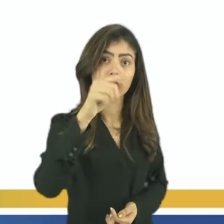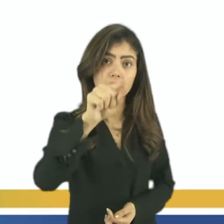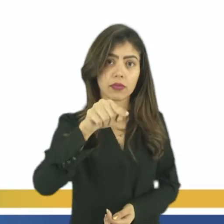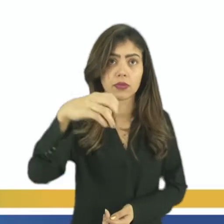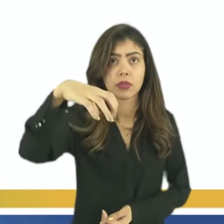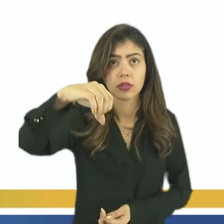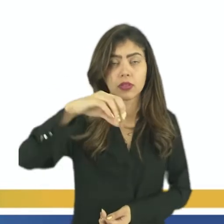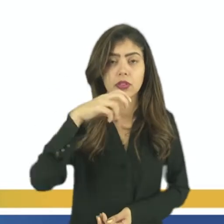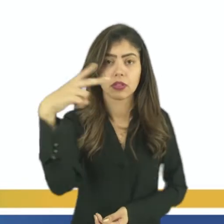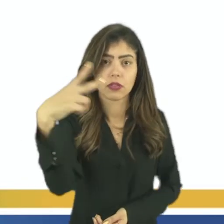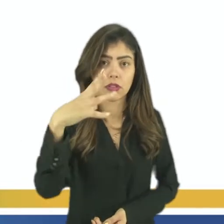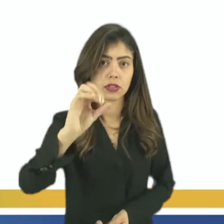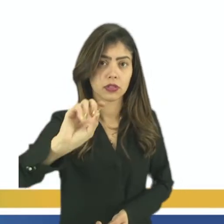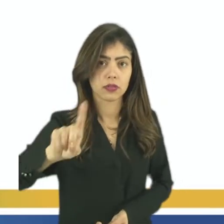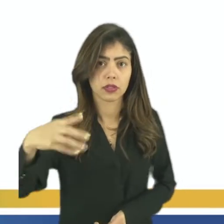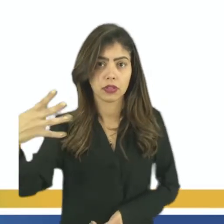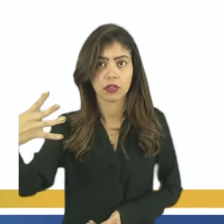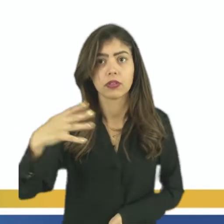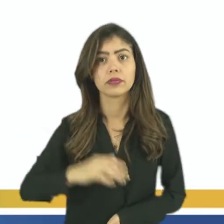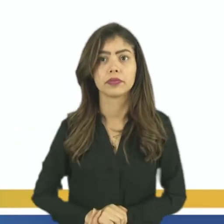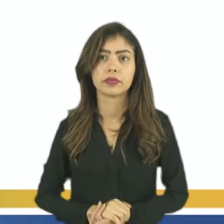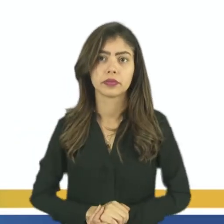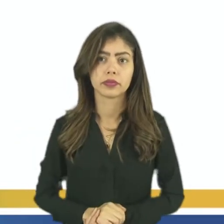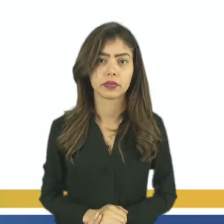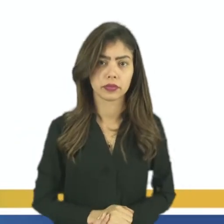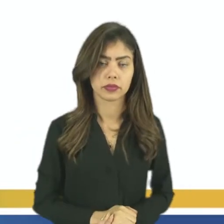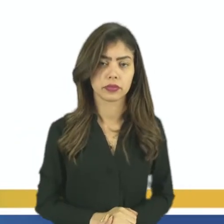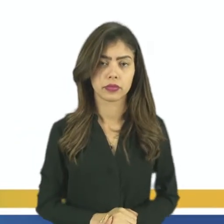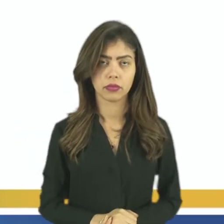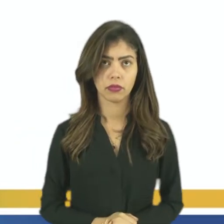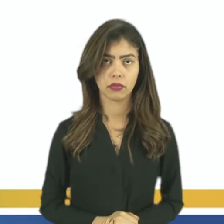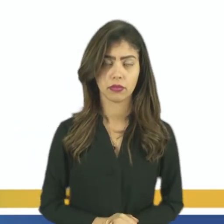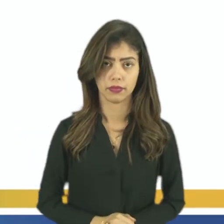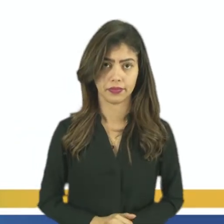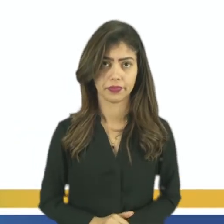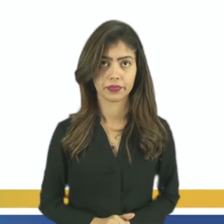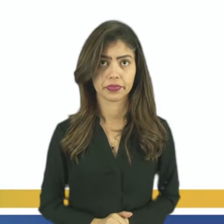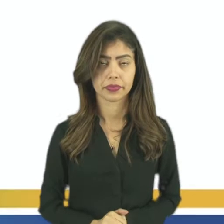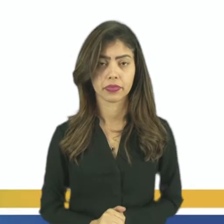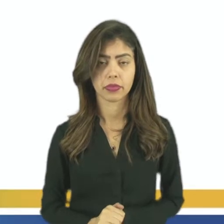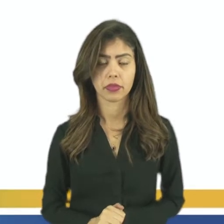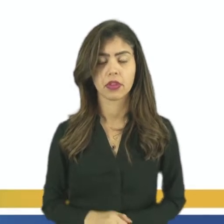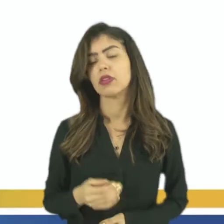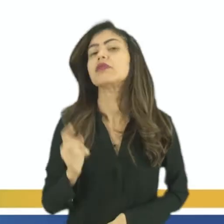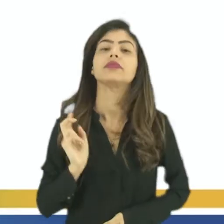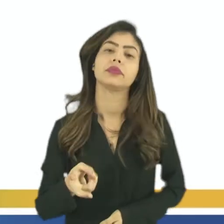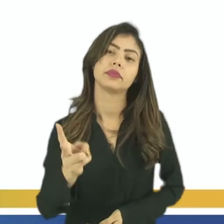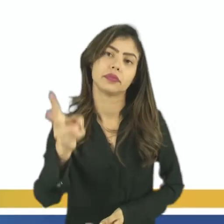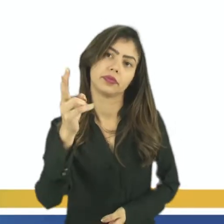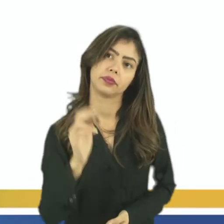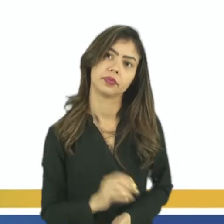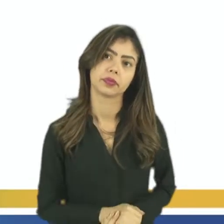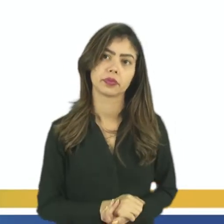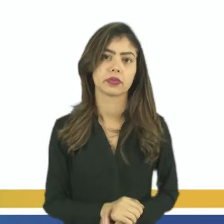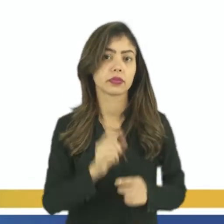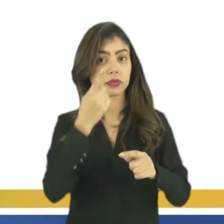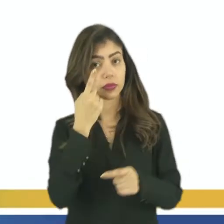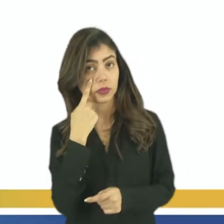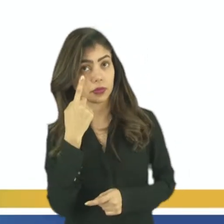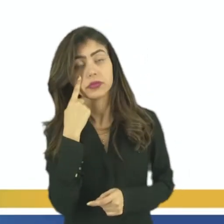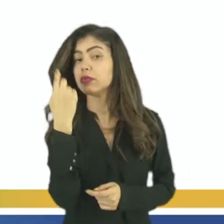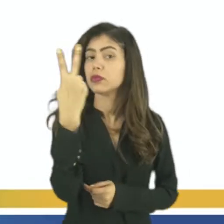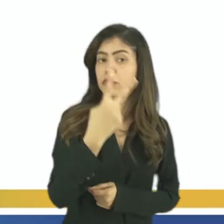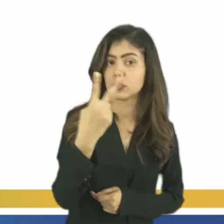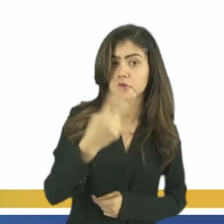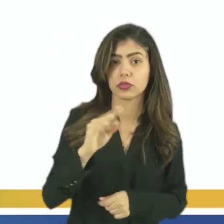nomes é quatro dividido para nove né que daria o destino ao infinito 0,444 assim por diante agora